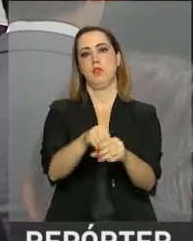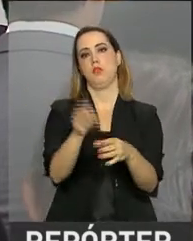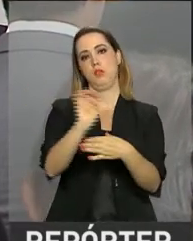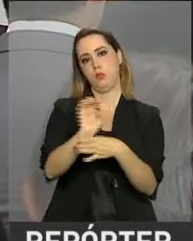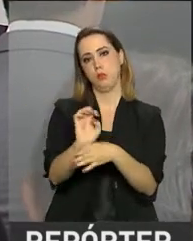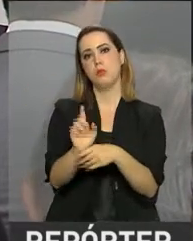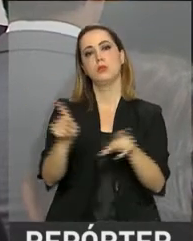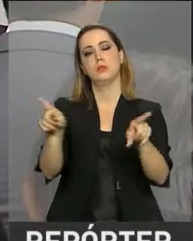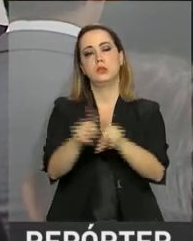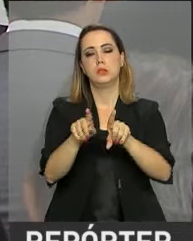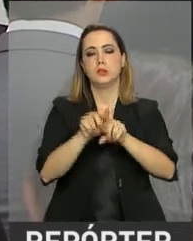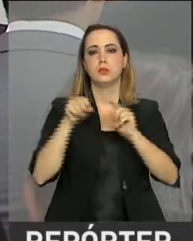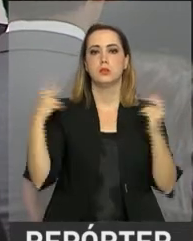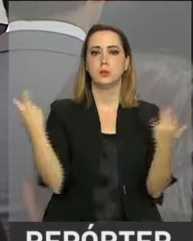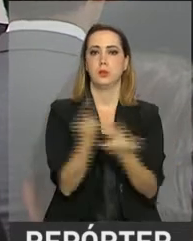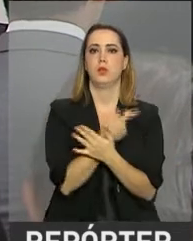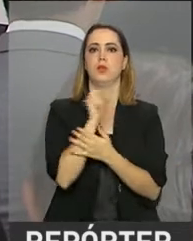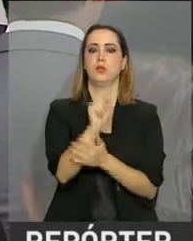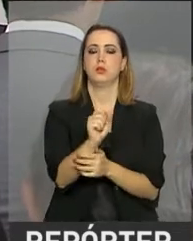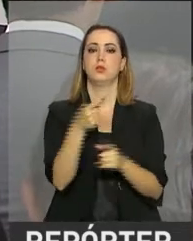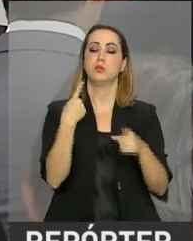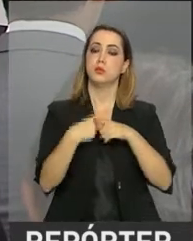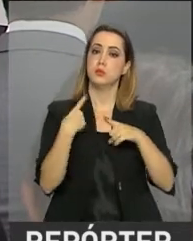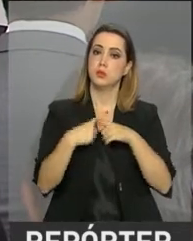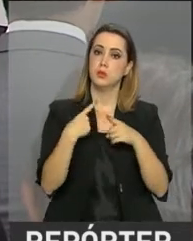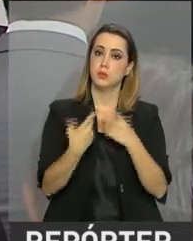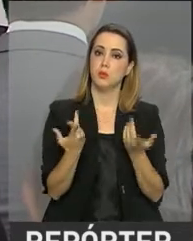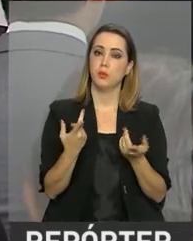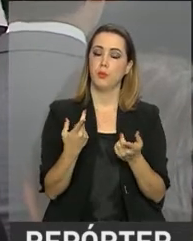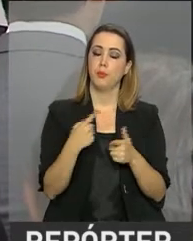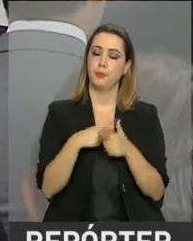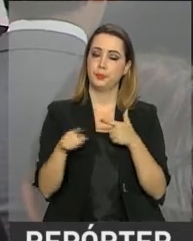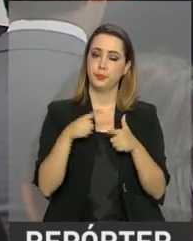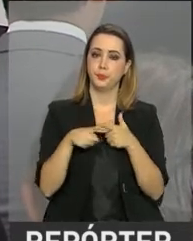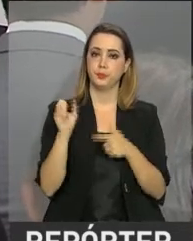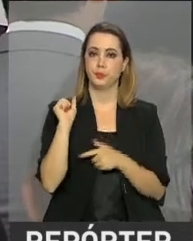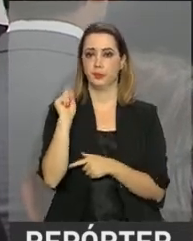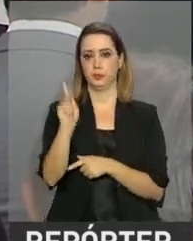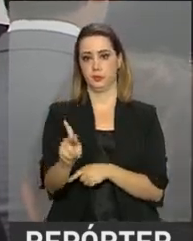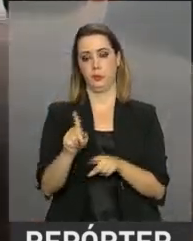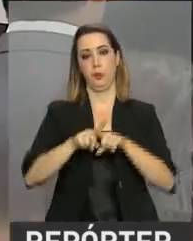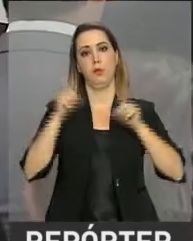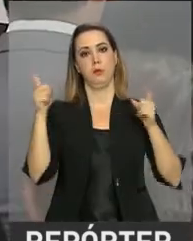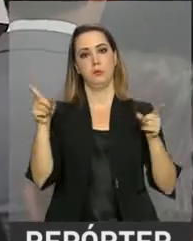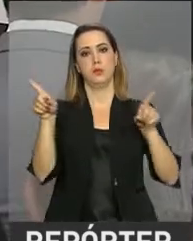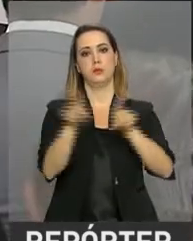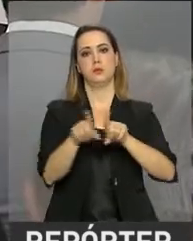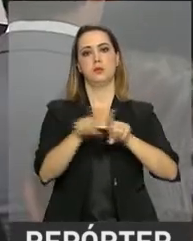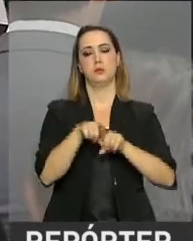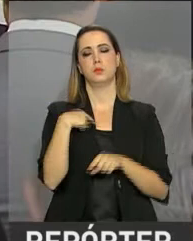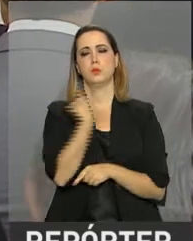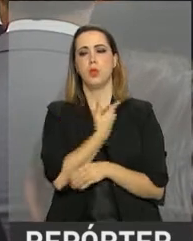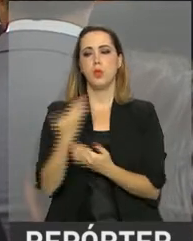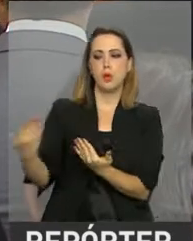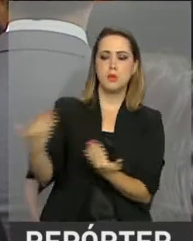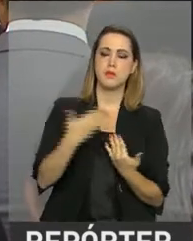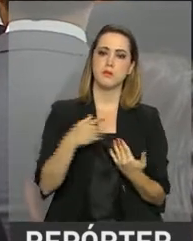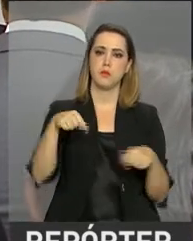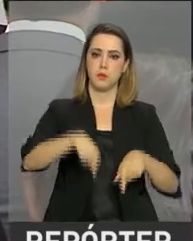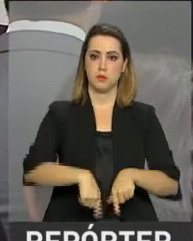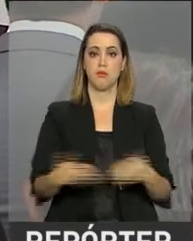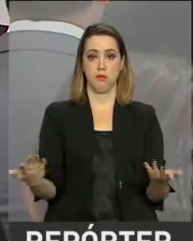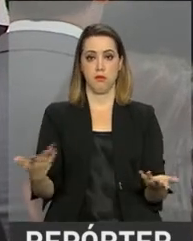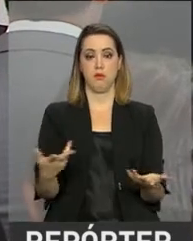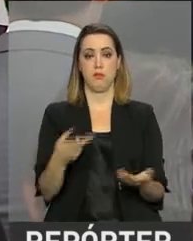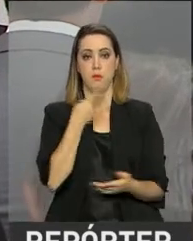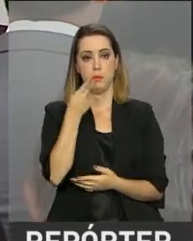outras razões precisamente pela questão previdenciária mas de outro lado nós vemos também para dizer que